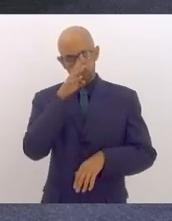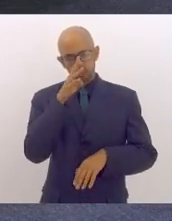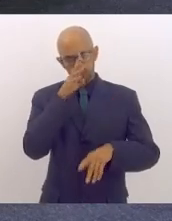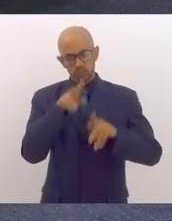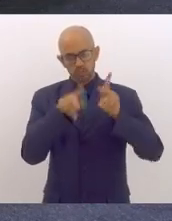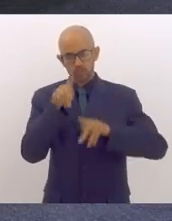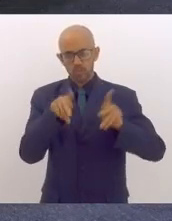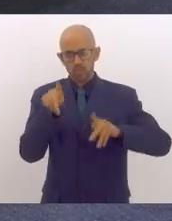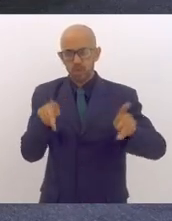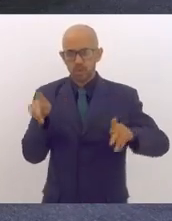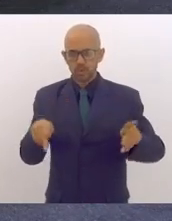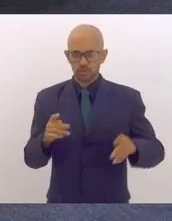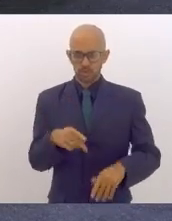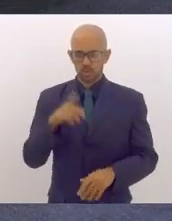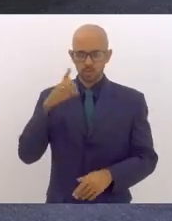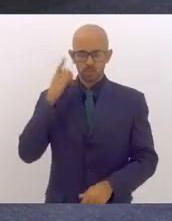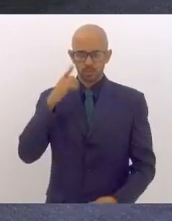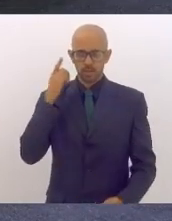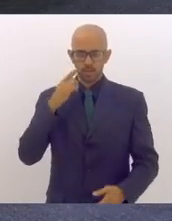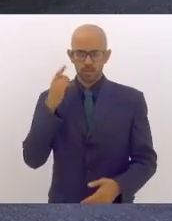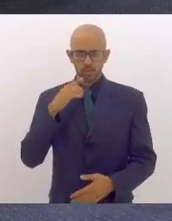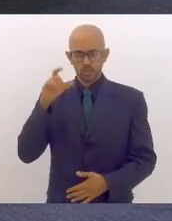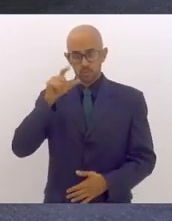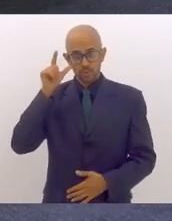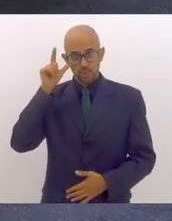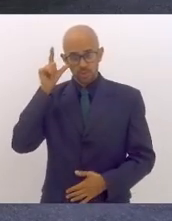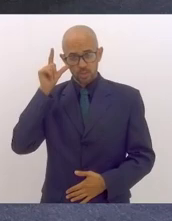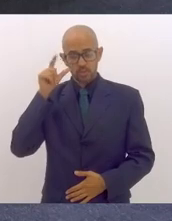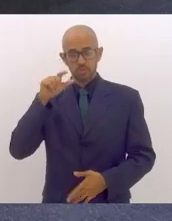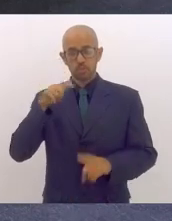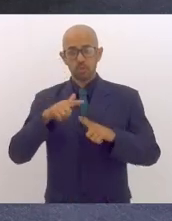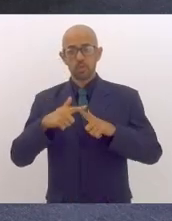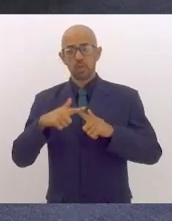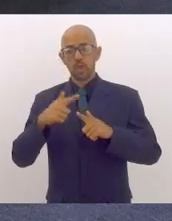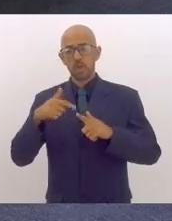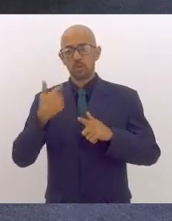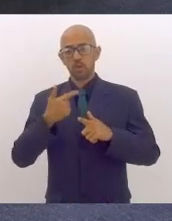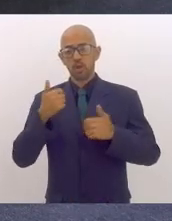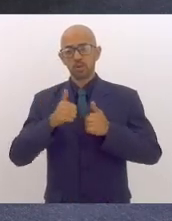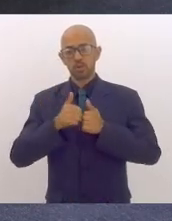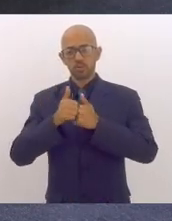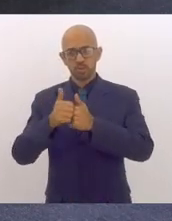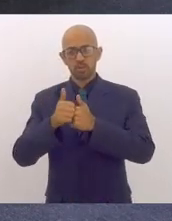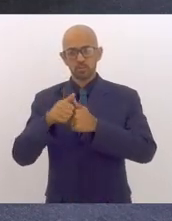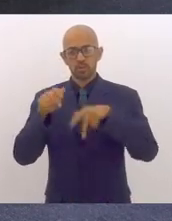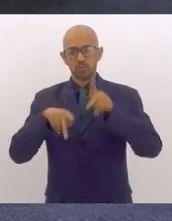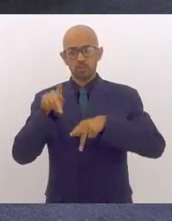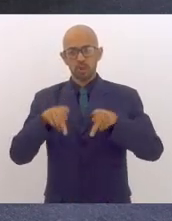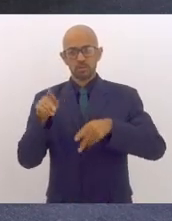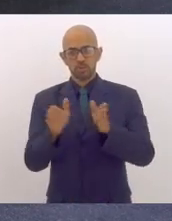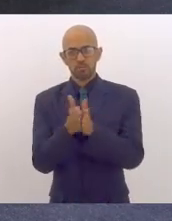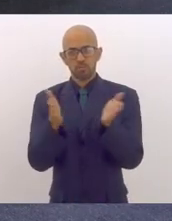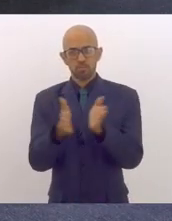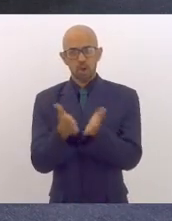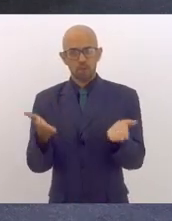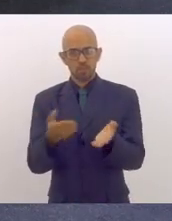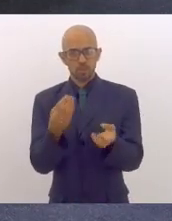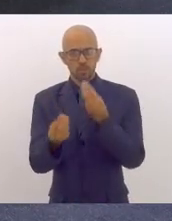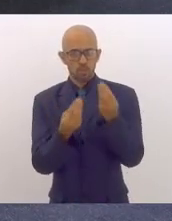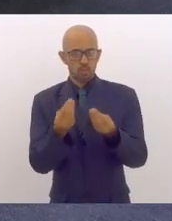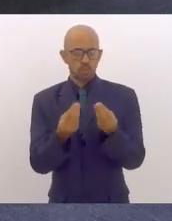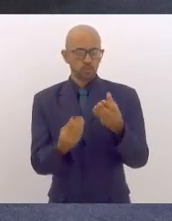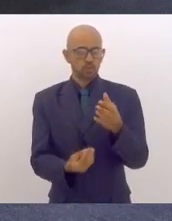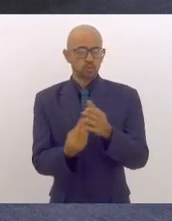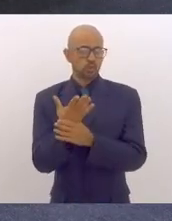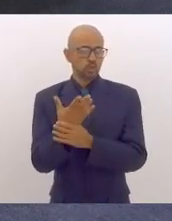população, deputada Lucinha. Afinal de contas, a gente vê e acompanha na população mais pobre o quanto que isso